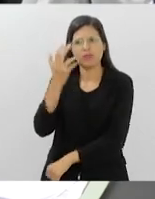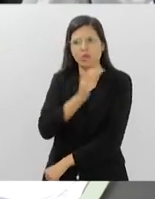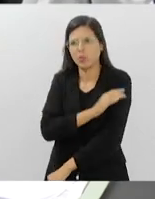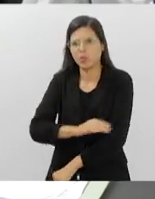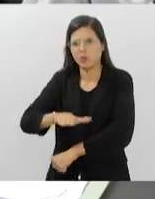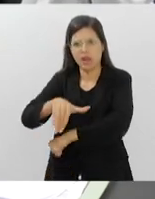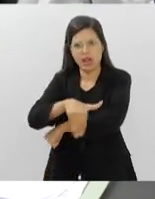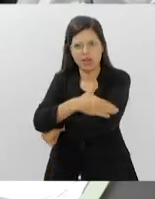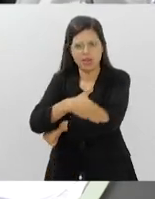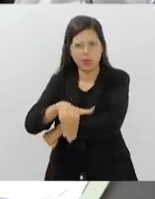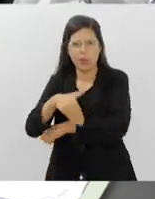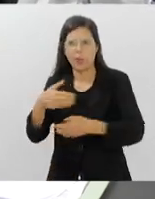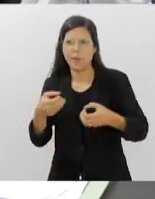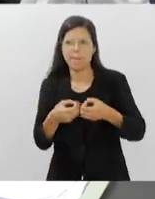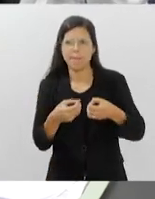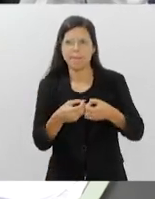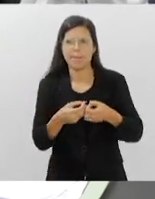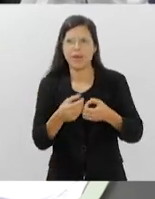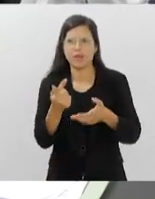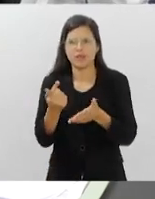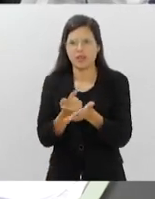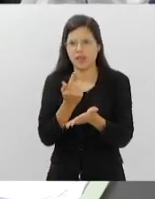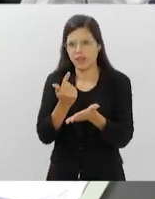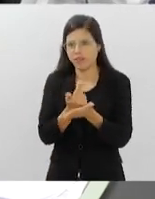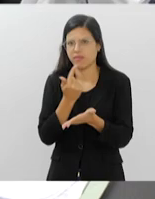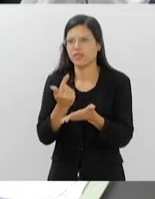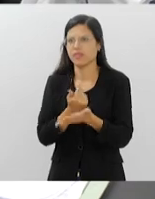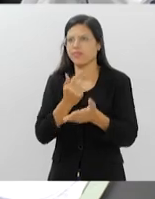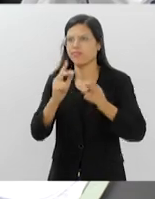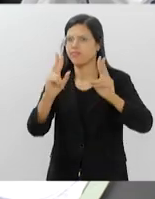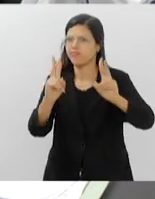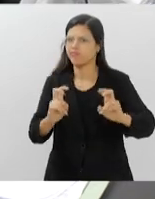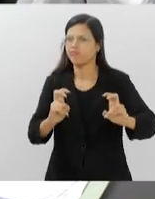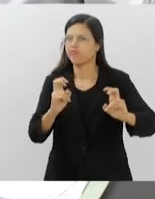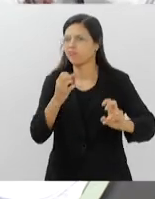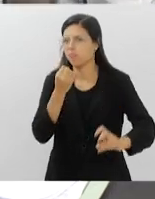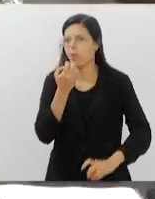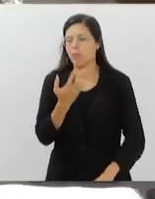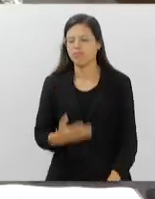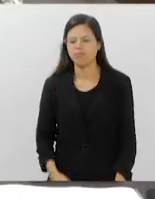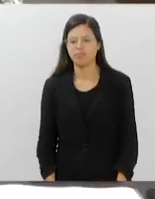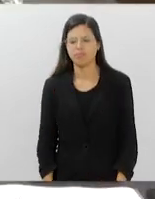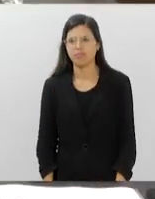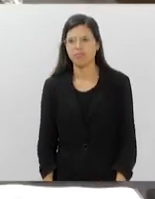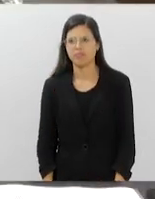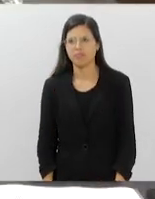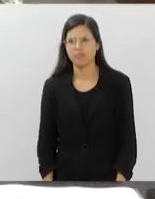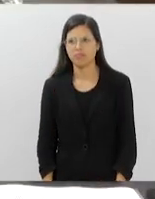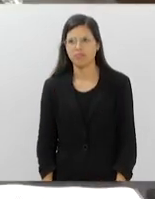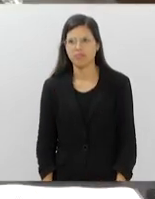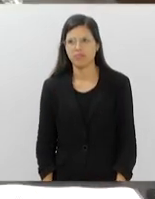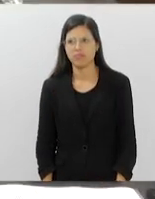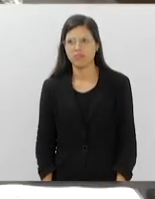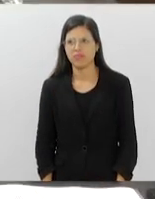rua ali em volta da livraria. Então, acho o título cabível. É isso. Lá na Belle